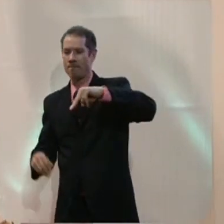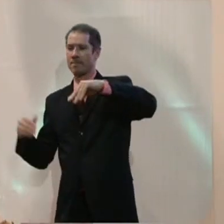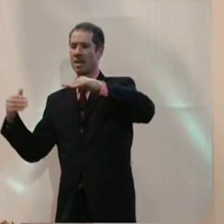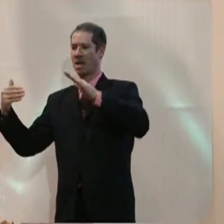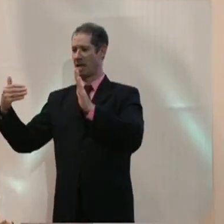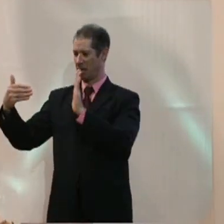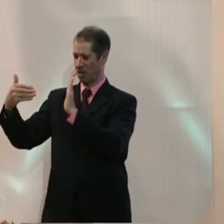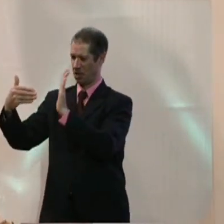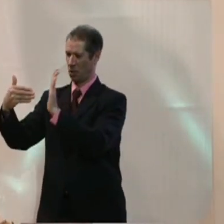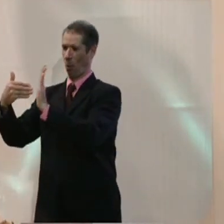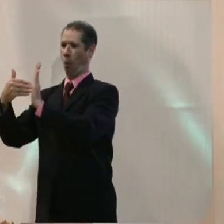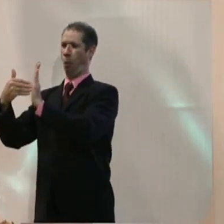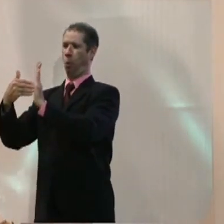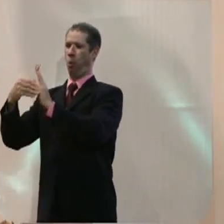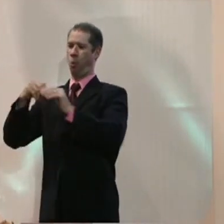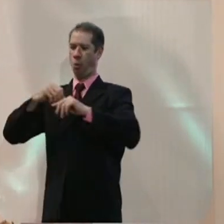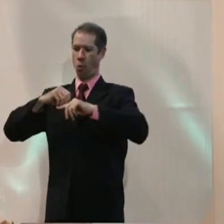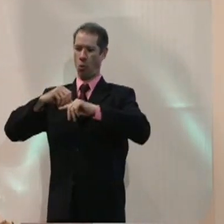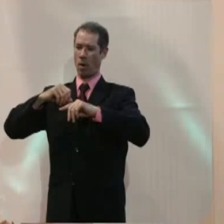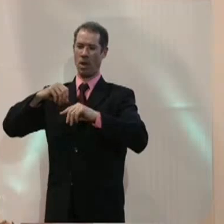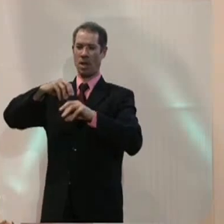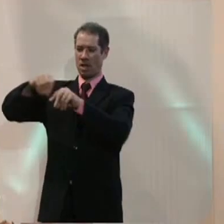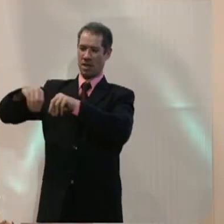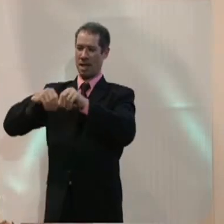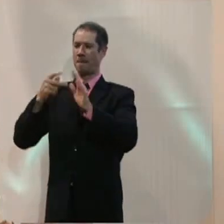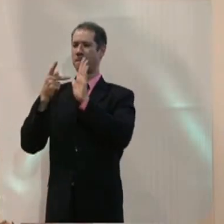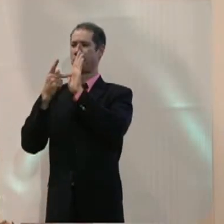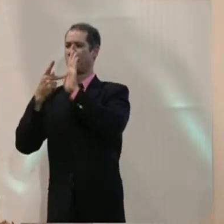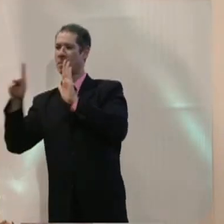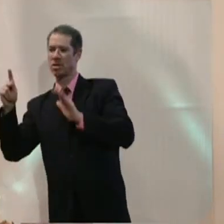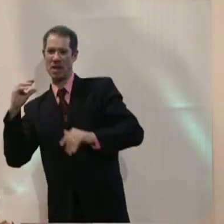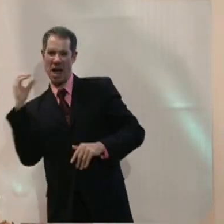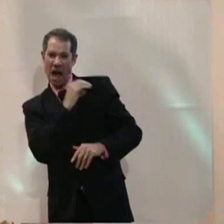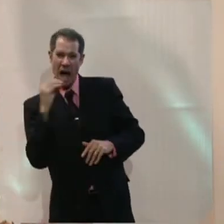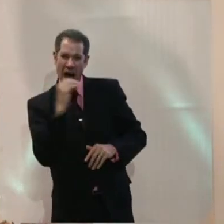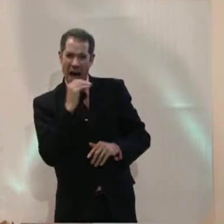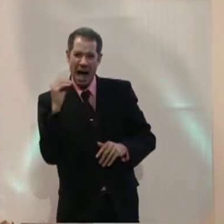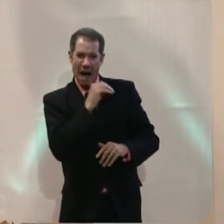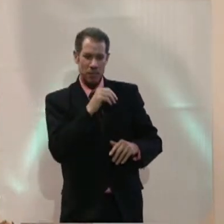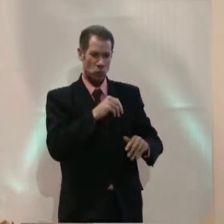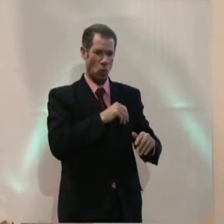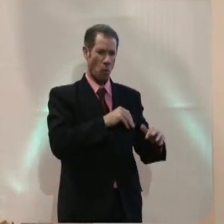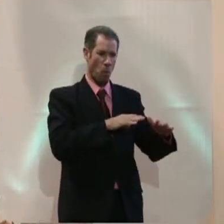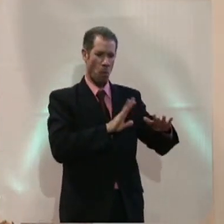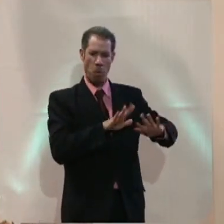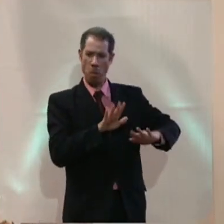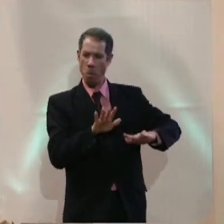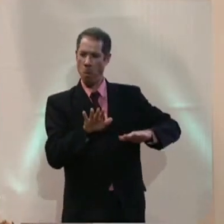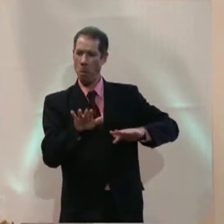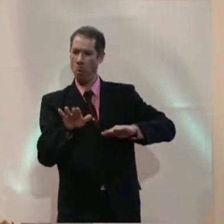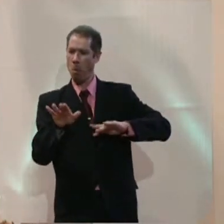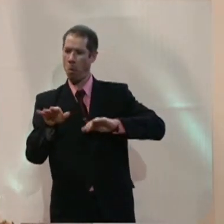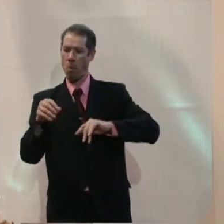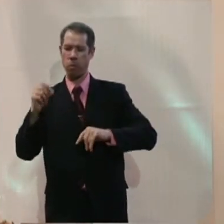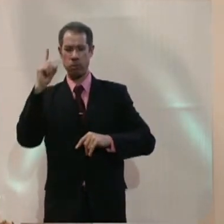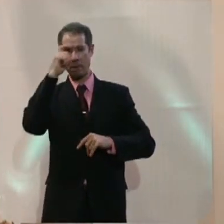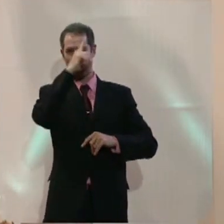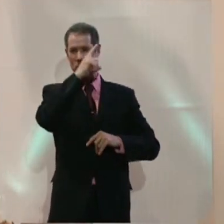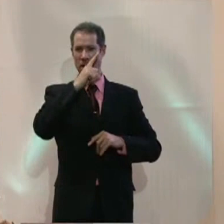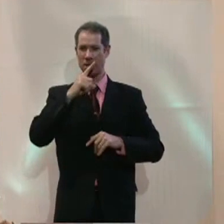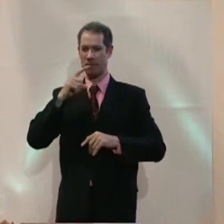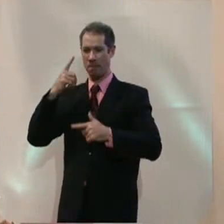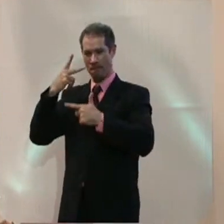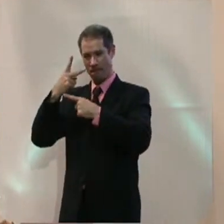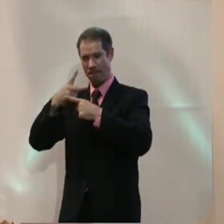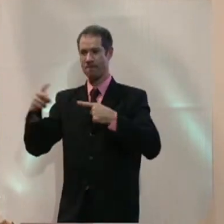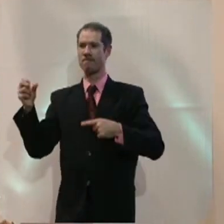as lições do deserto, mais rápido a gente chega na terra prometida. Eu hoje quero orar por você,